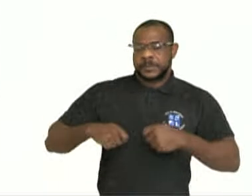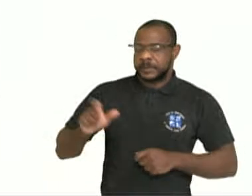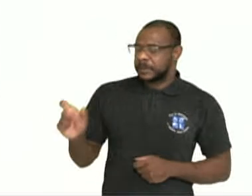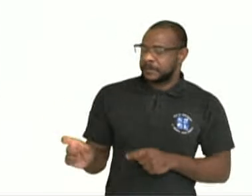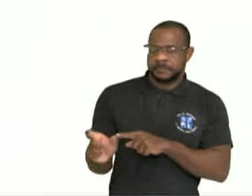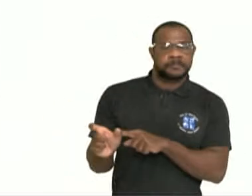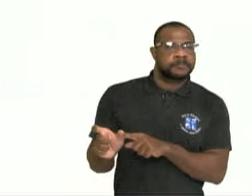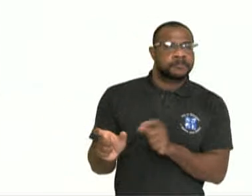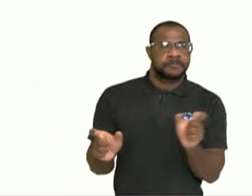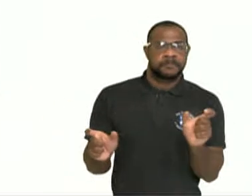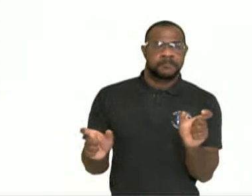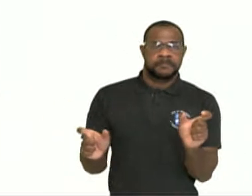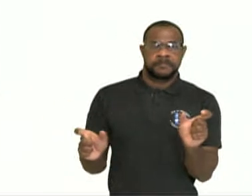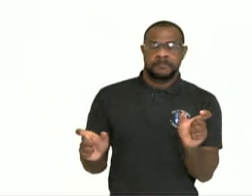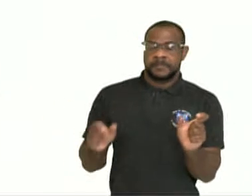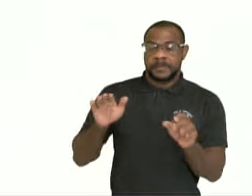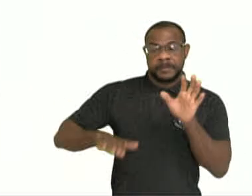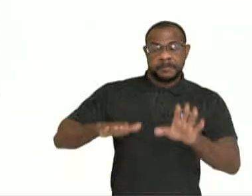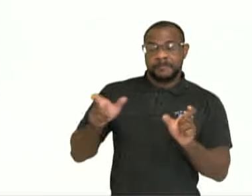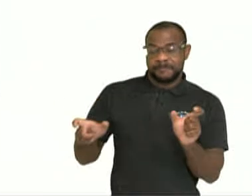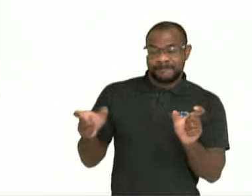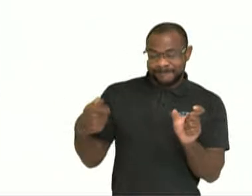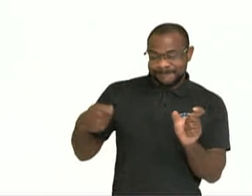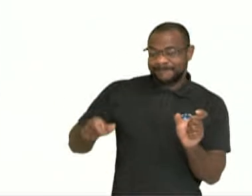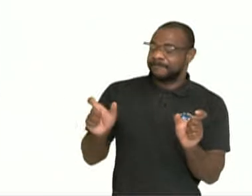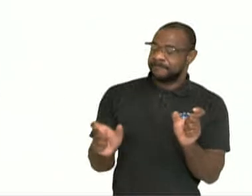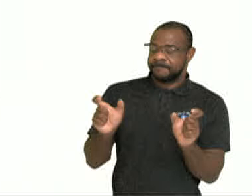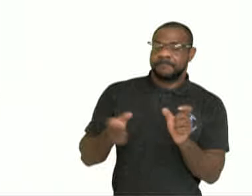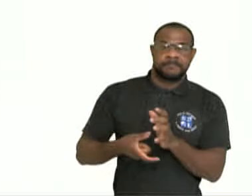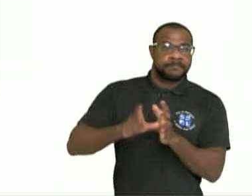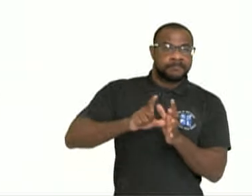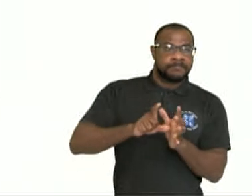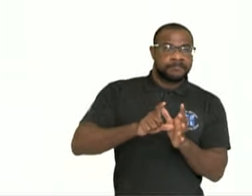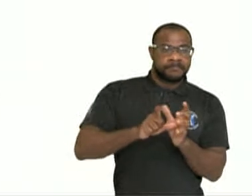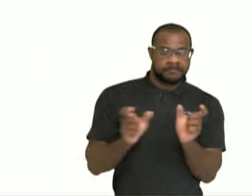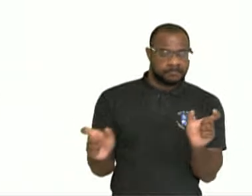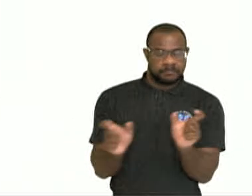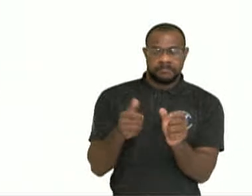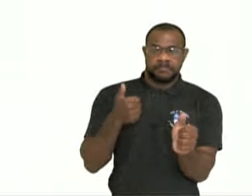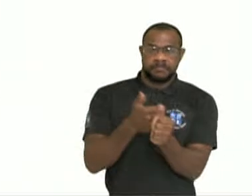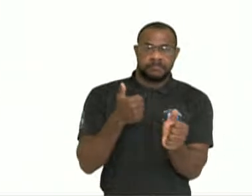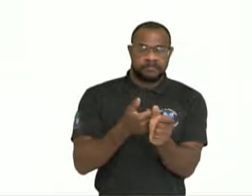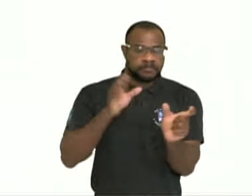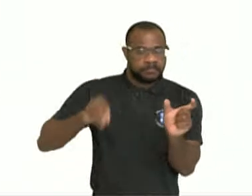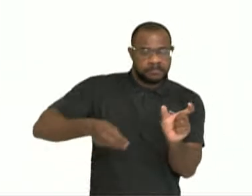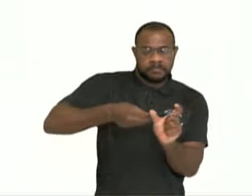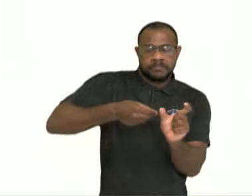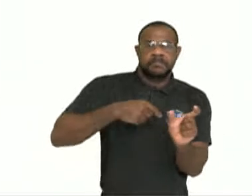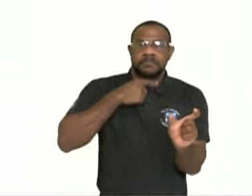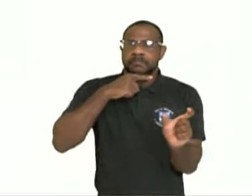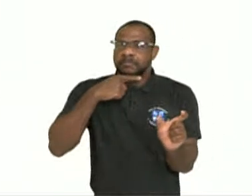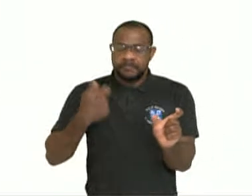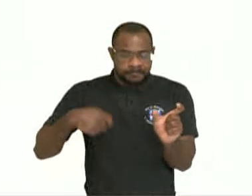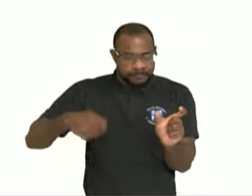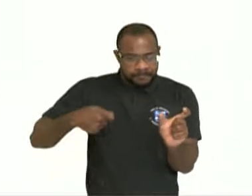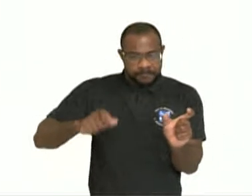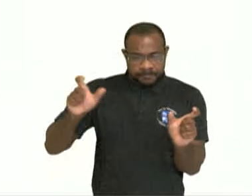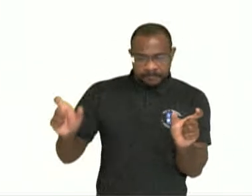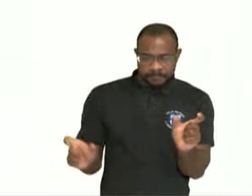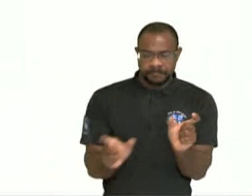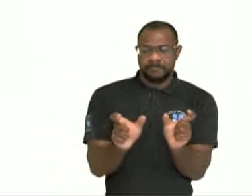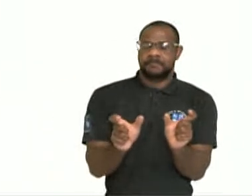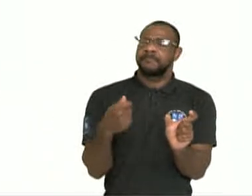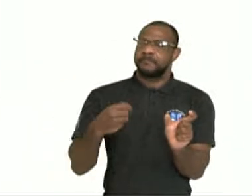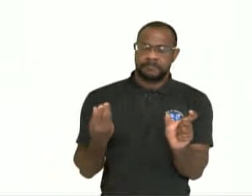É quando aquilo que foi dito anteriormente não está completo. Para complementar, você precisa colocar outra